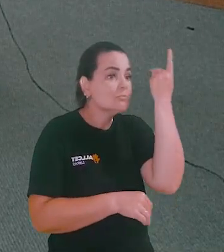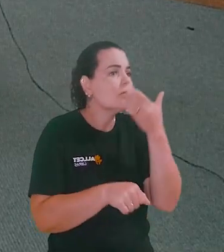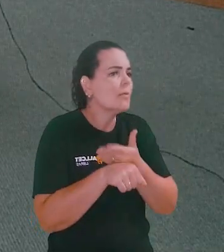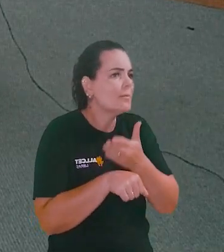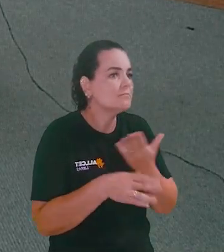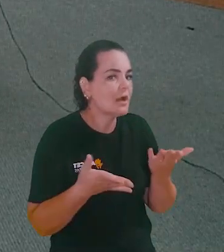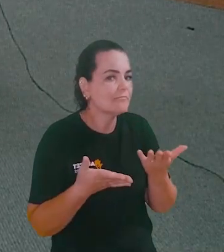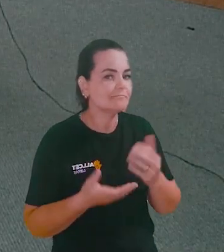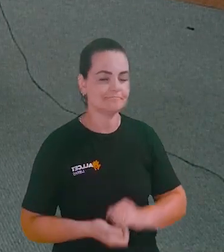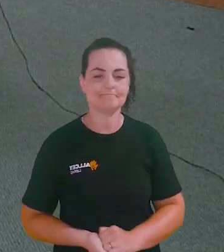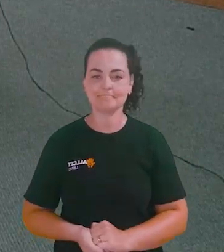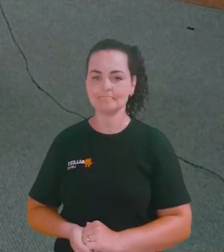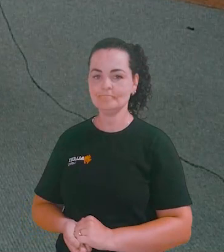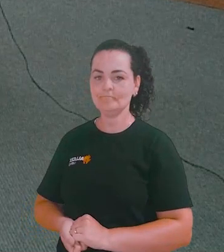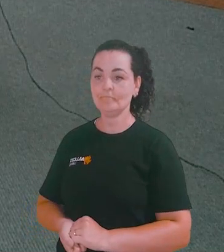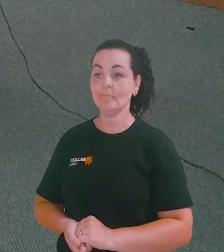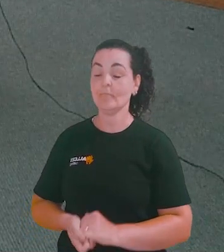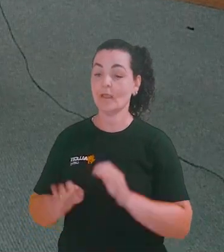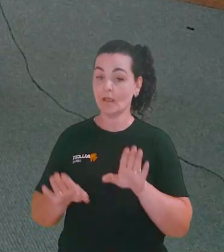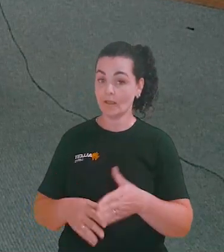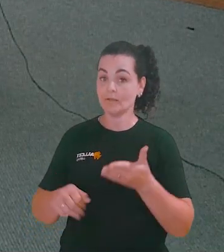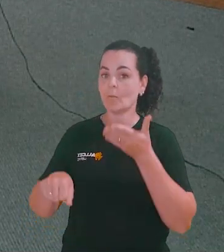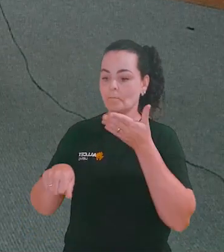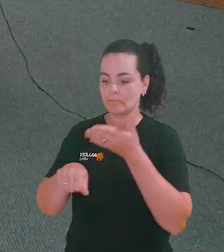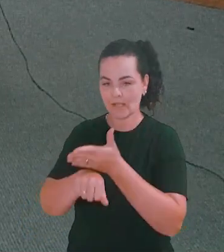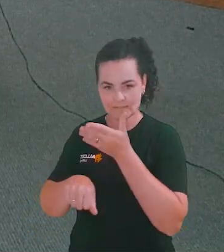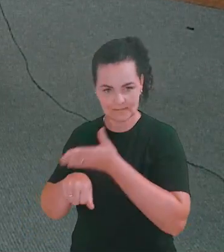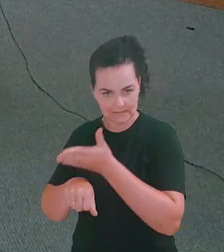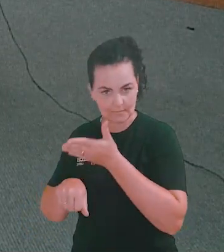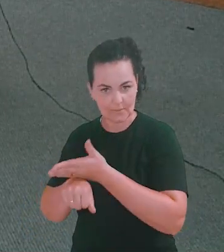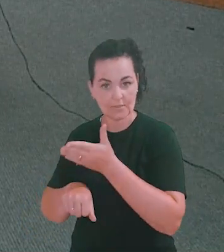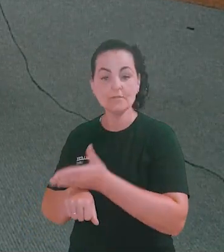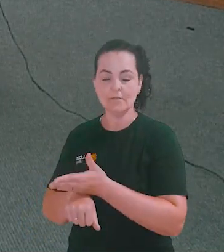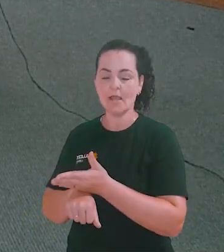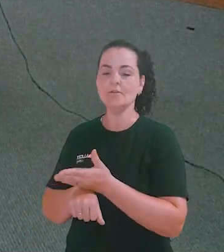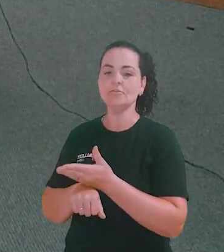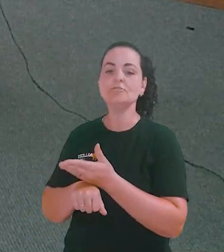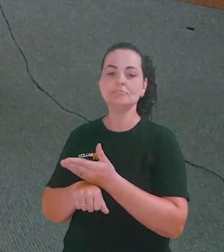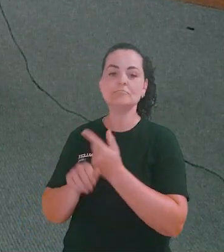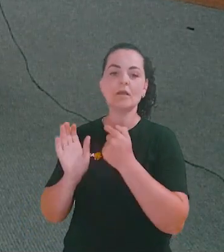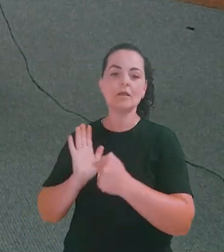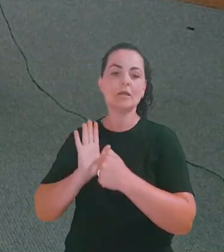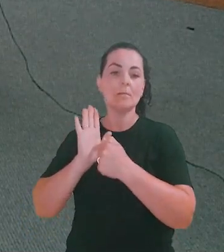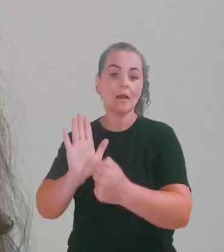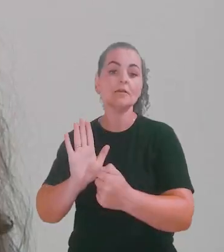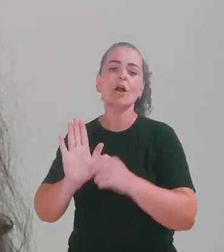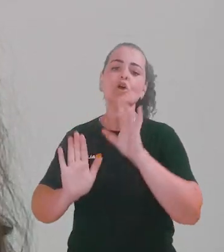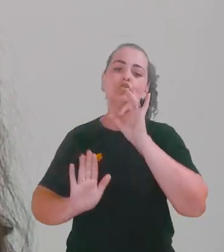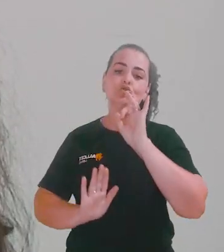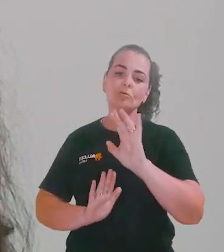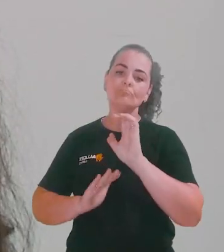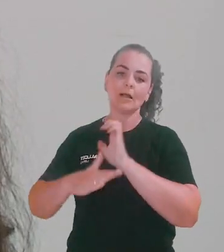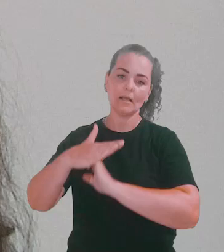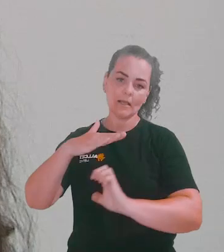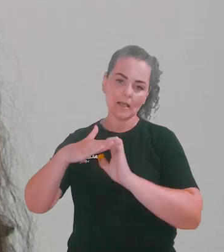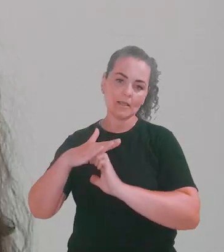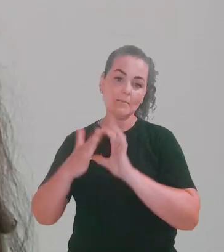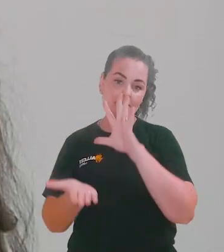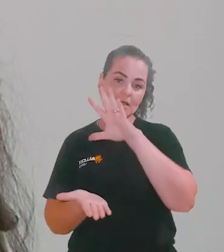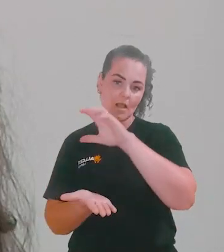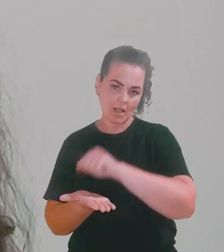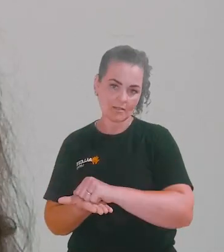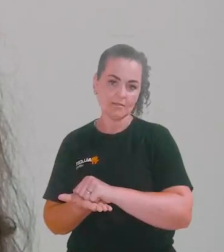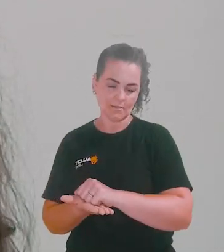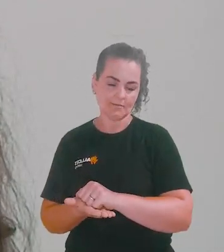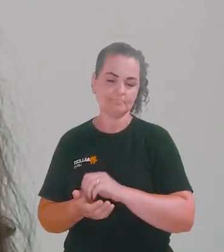quem pode participar. Então, até o momento, as capacitações que a gente ofertou pelo núcleo são destinadas para